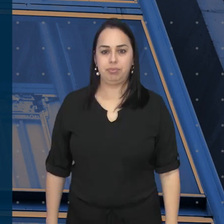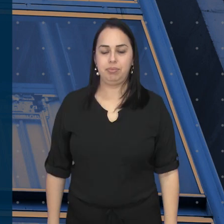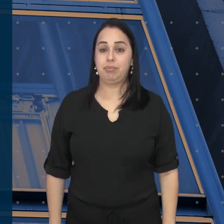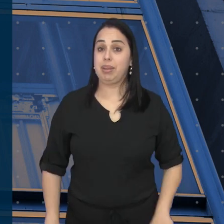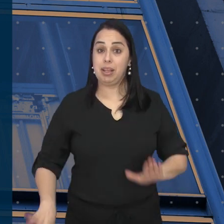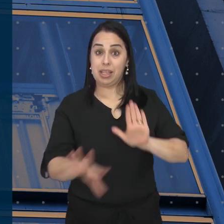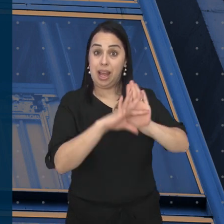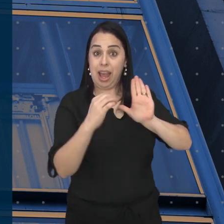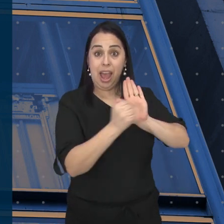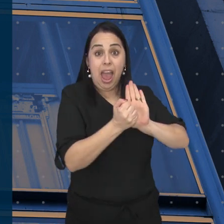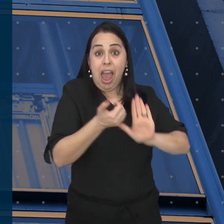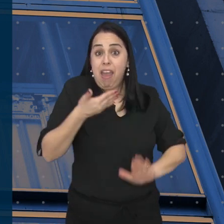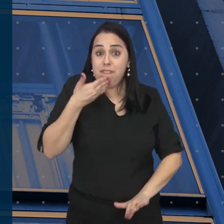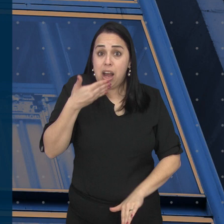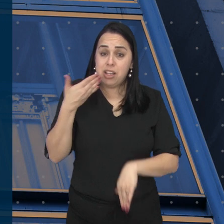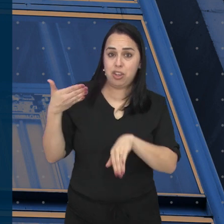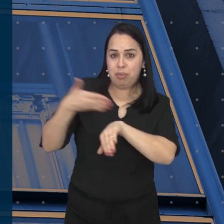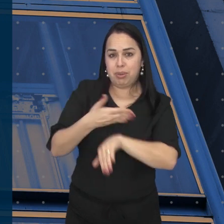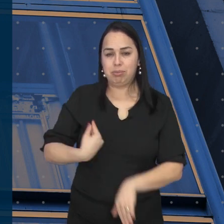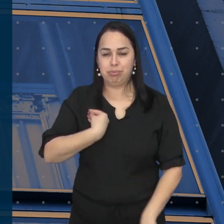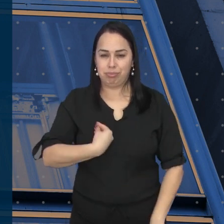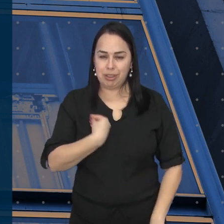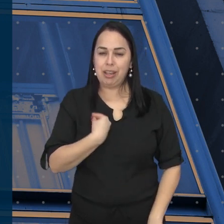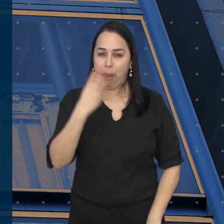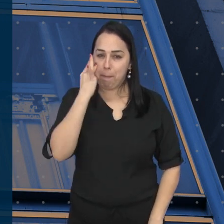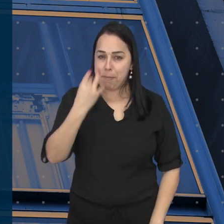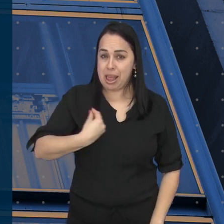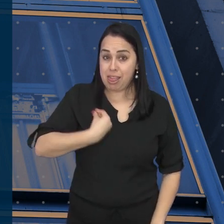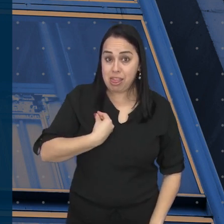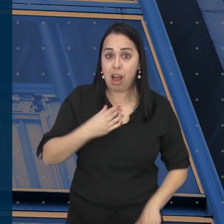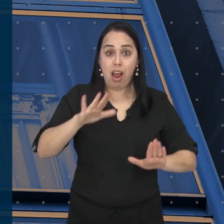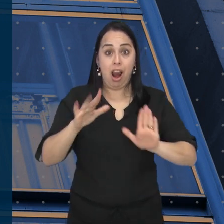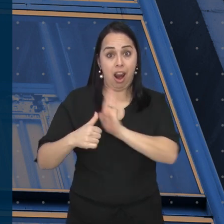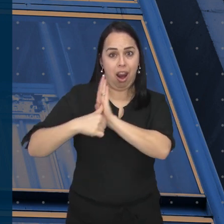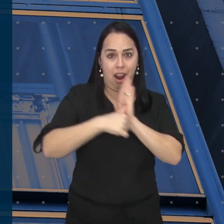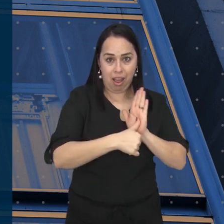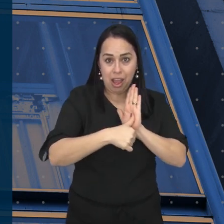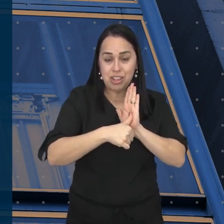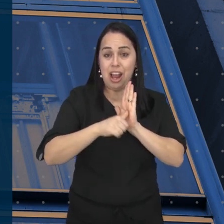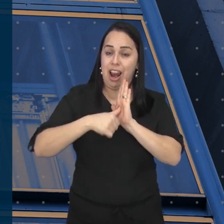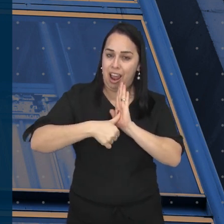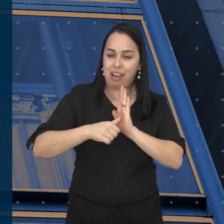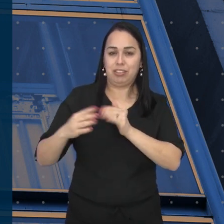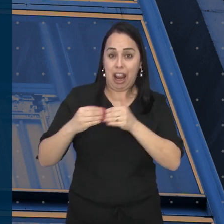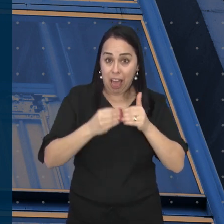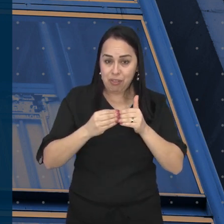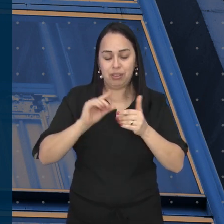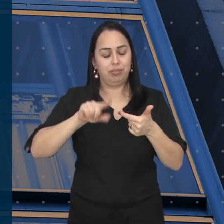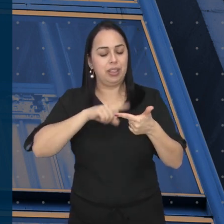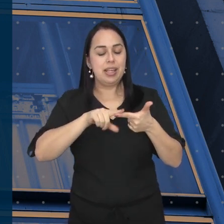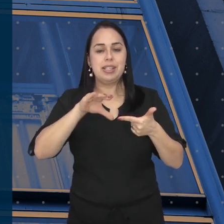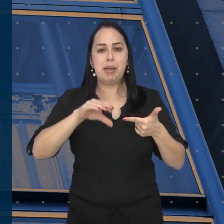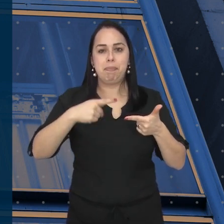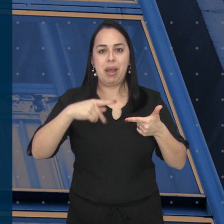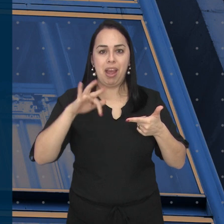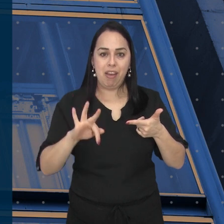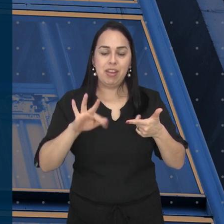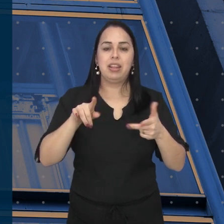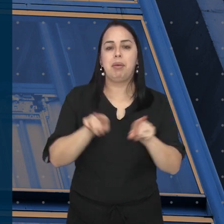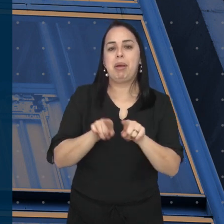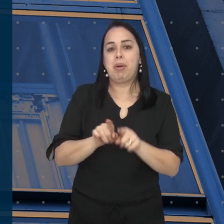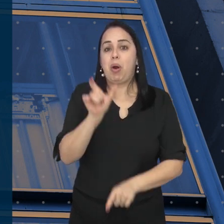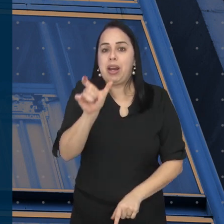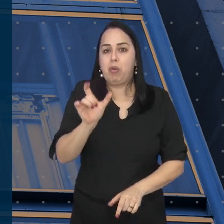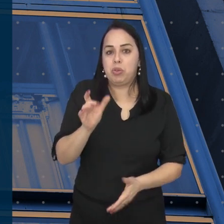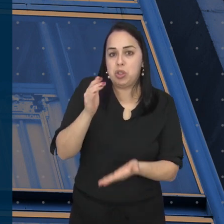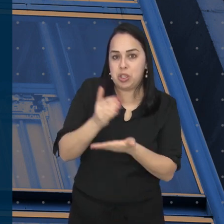telemarketing. Para se candidatar é fácil, é só comparecer ao PAT levando RG, CPF, carteira de trabalho e o cartão